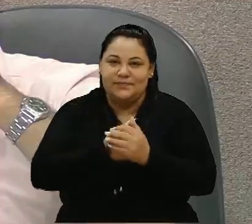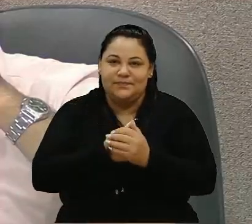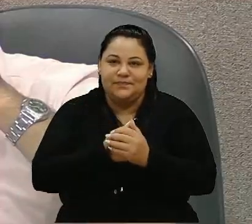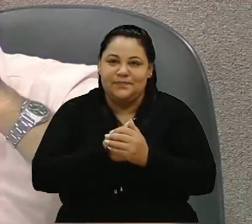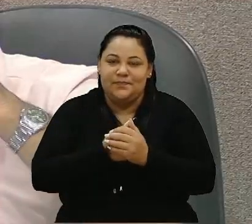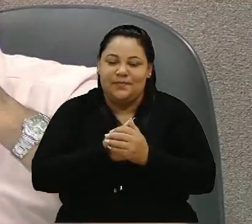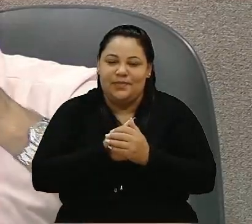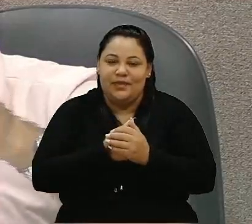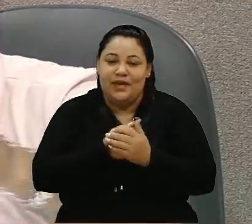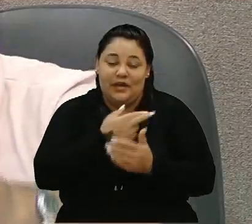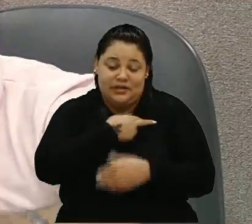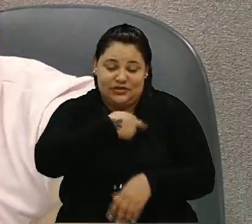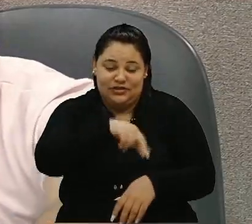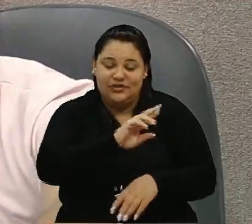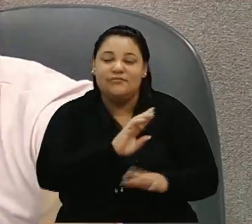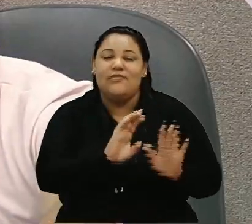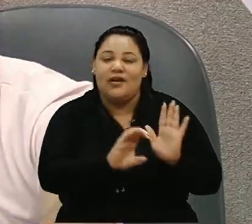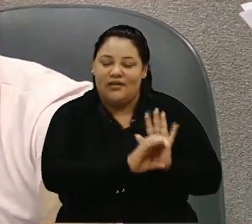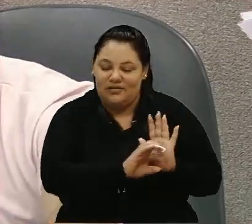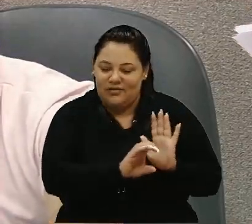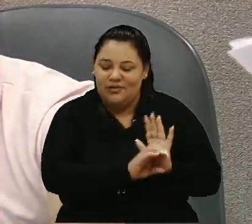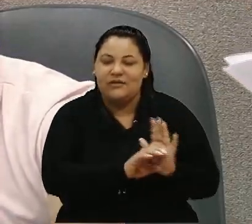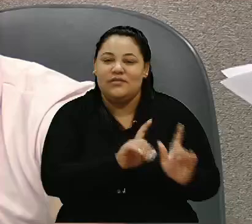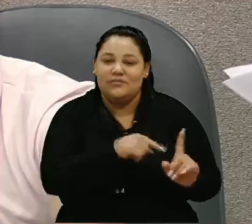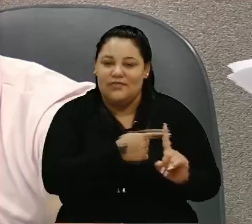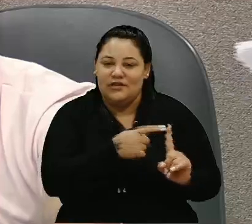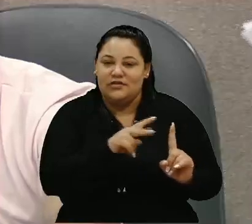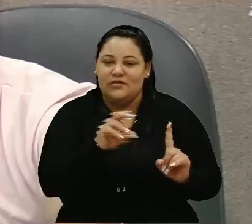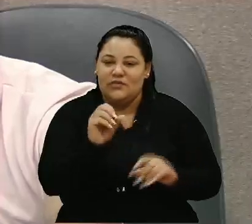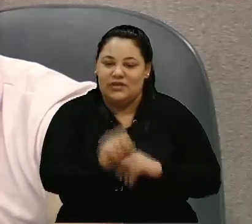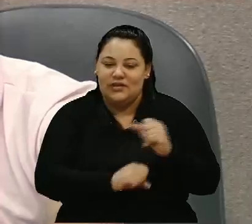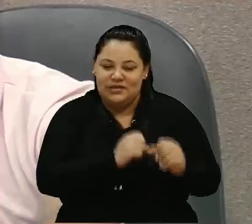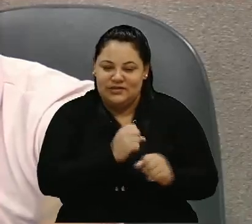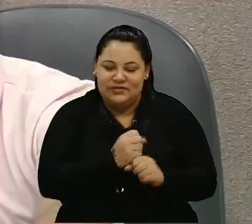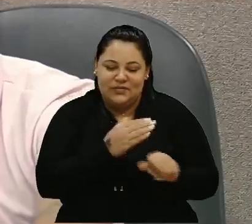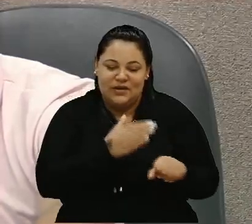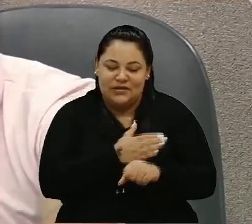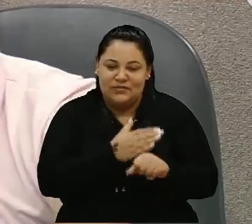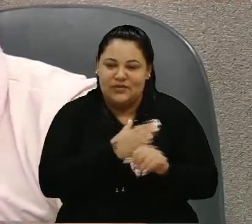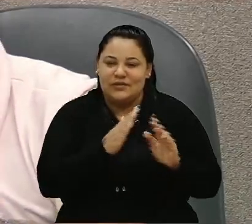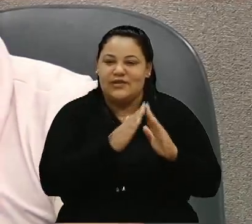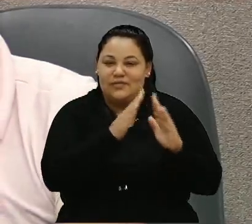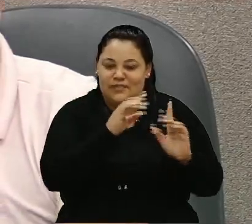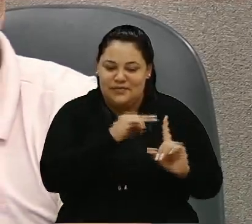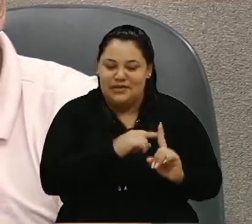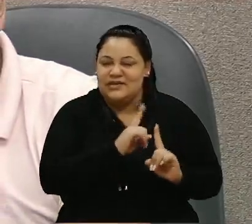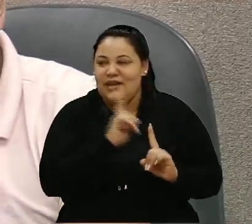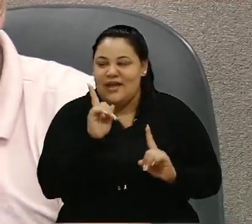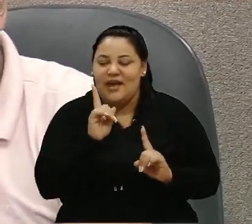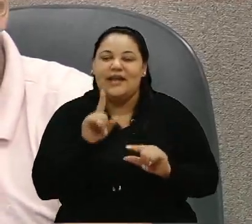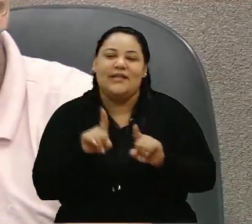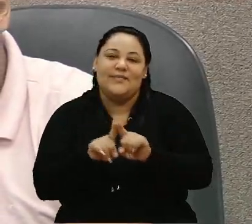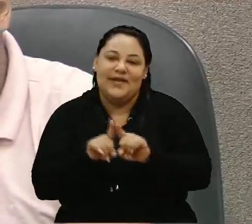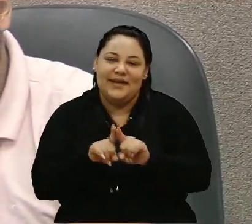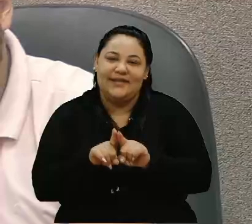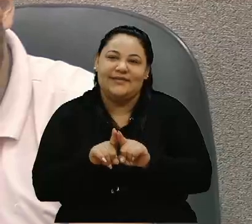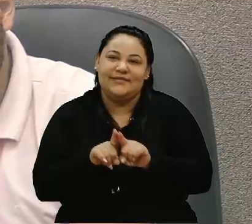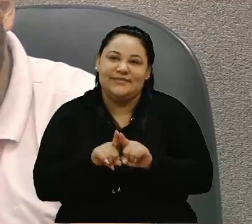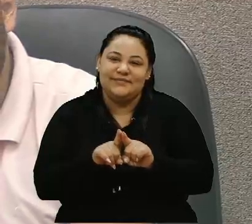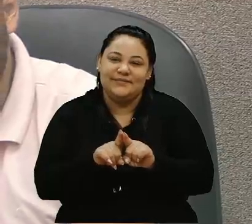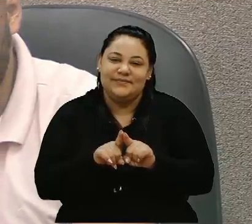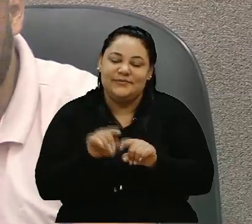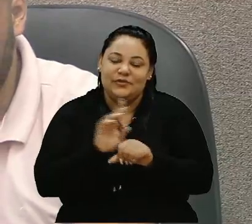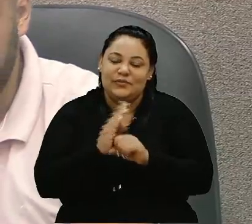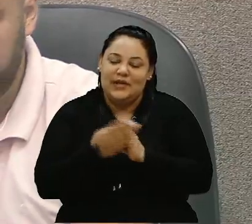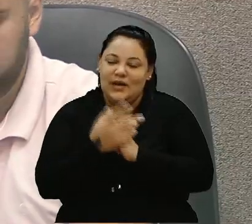cristã, era católica, por mais de 50 anos frequentou as missas, lá no Pio X, também no mesmo bairro em que